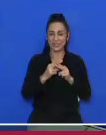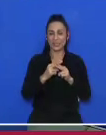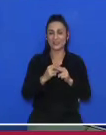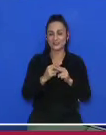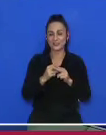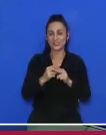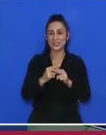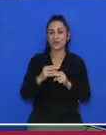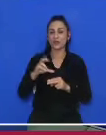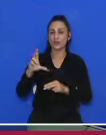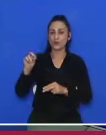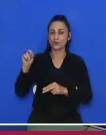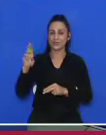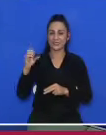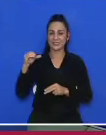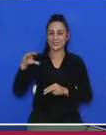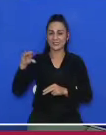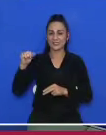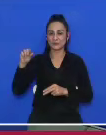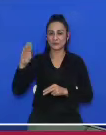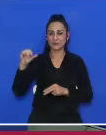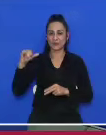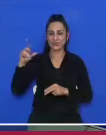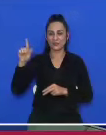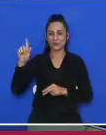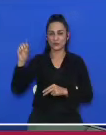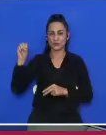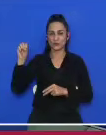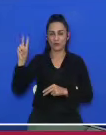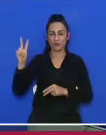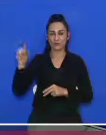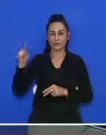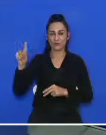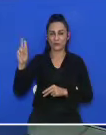na internet loterias.caixa.gov.br.